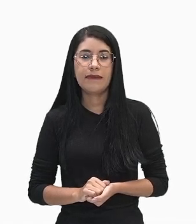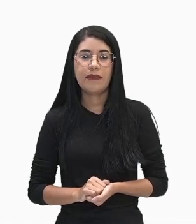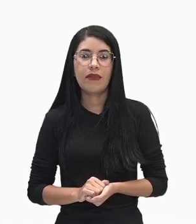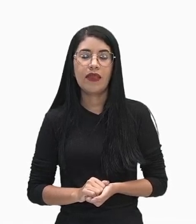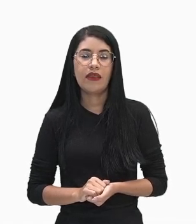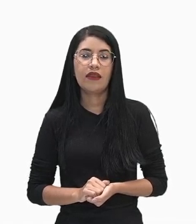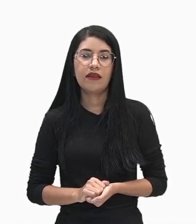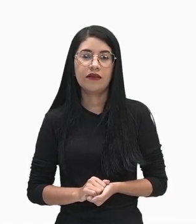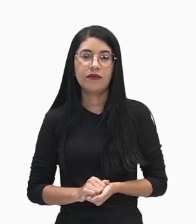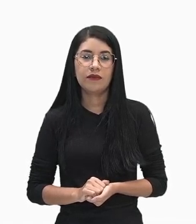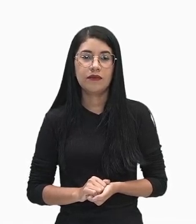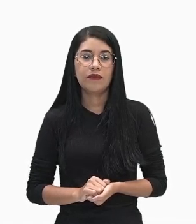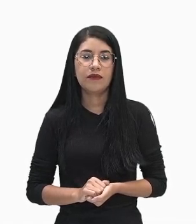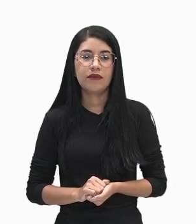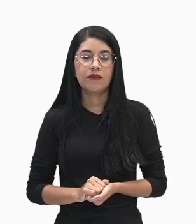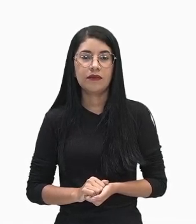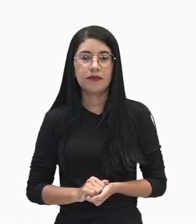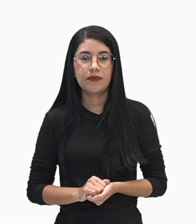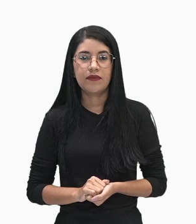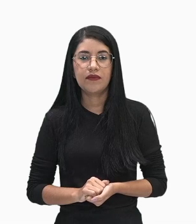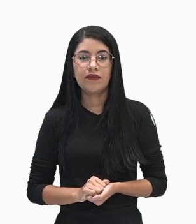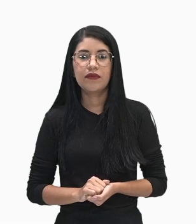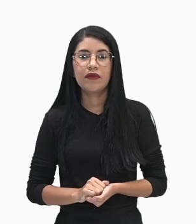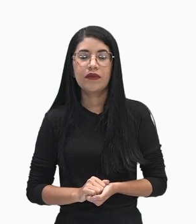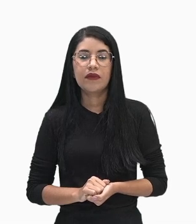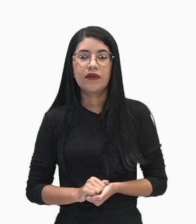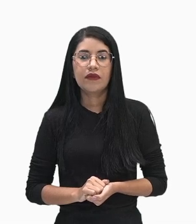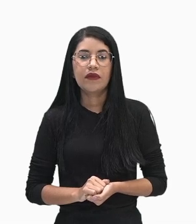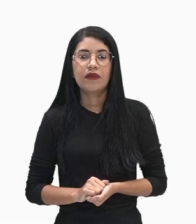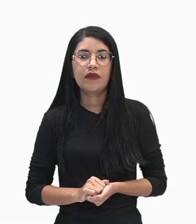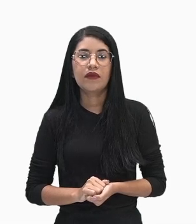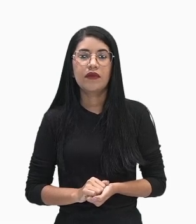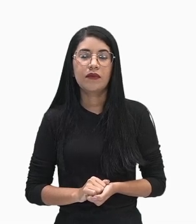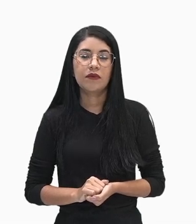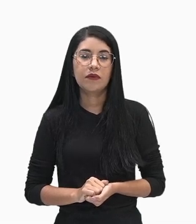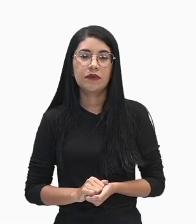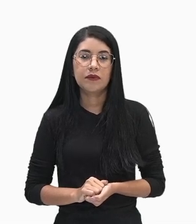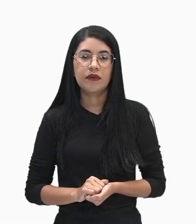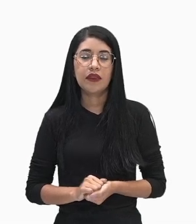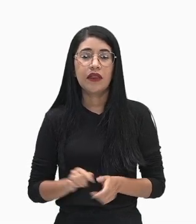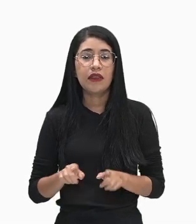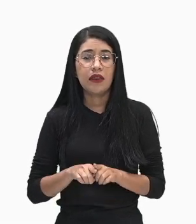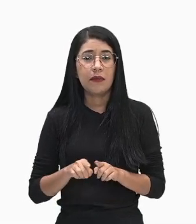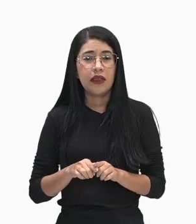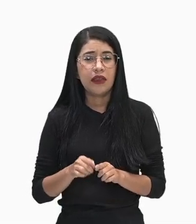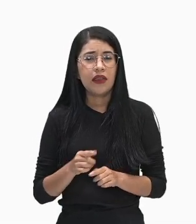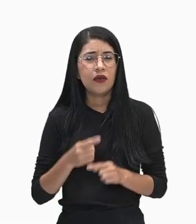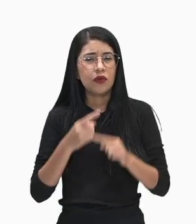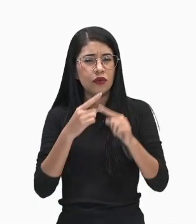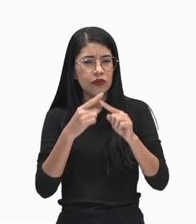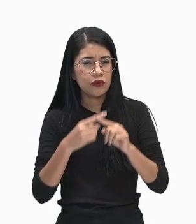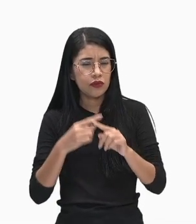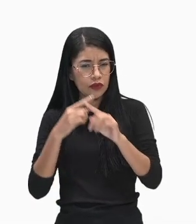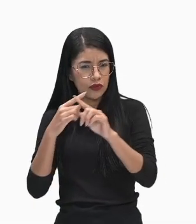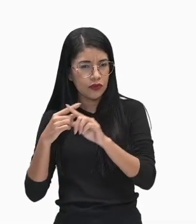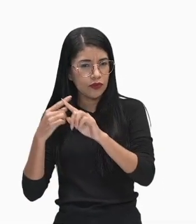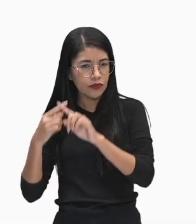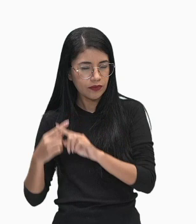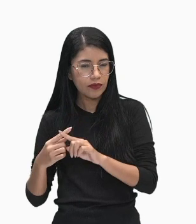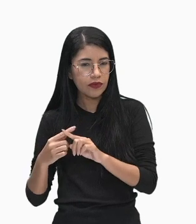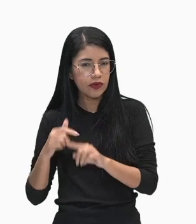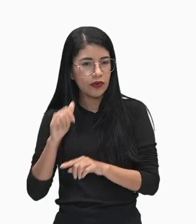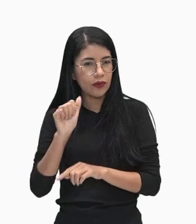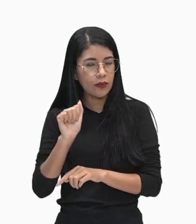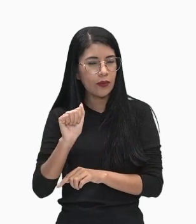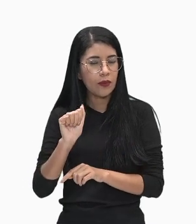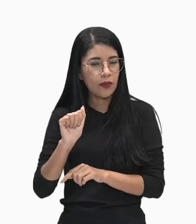unidade de medida da corrente elétrica. Além disso, a gente também tem os submúltiplos e múltiplos do ampere. A gente